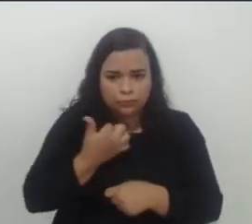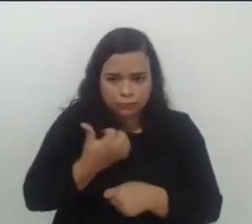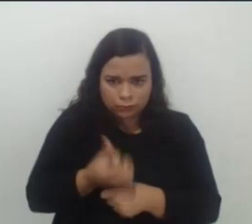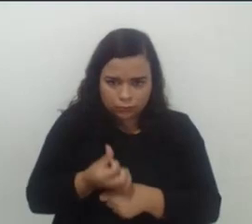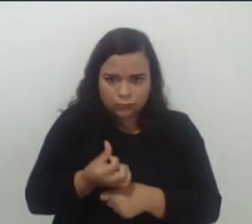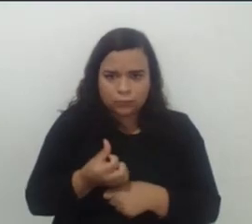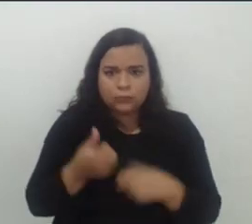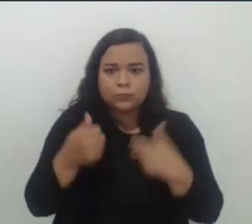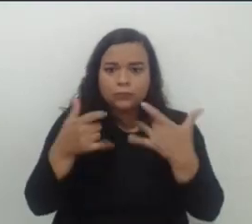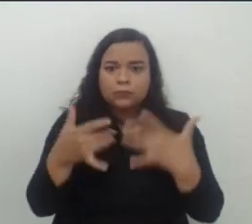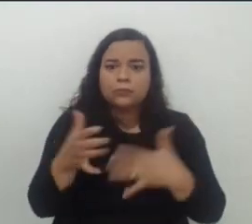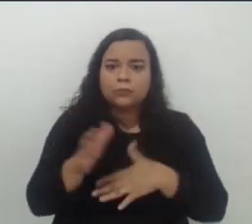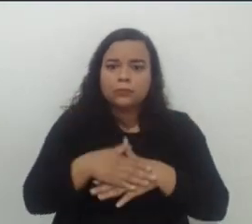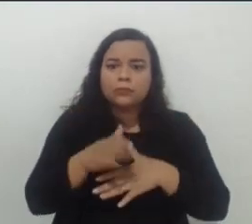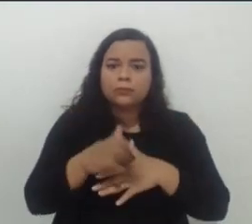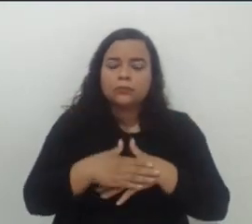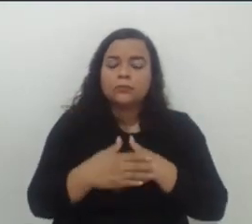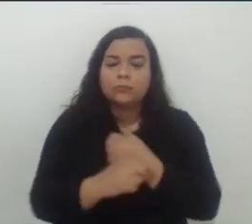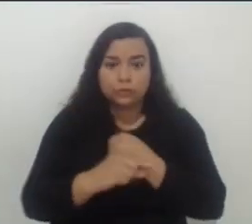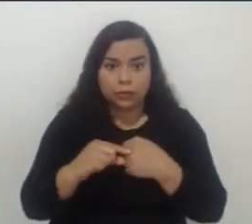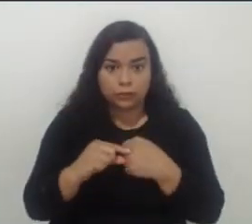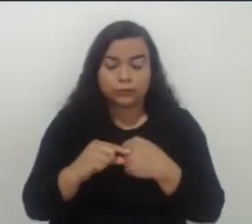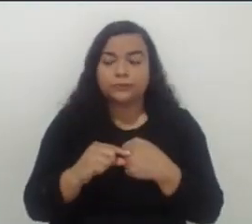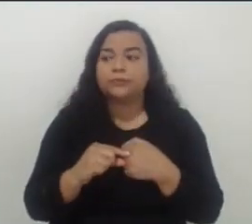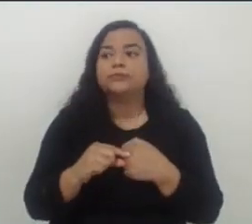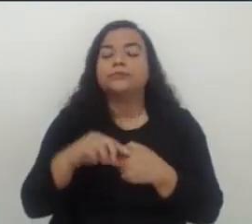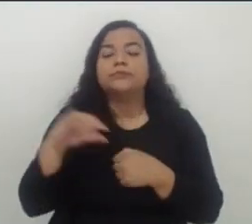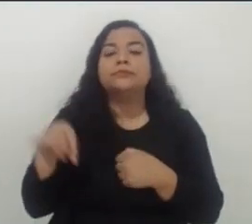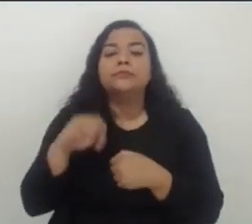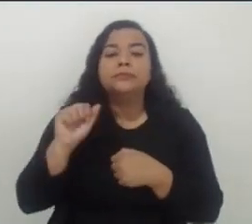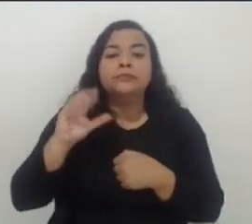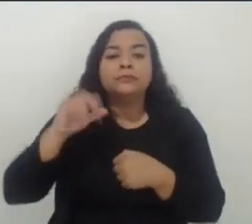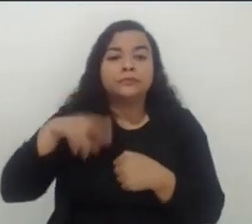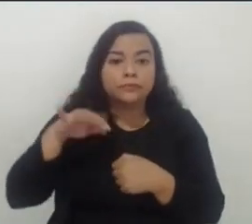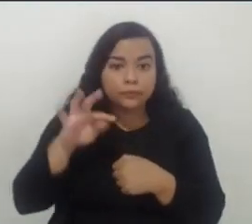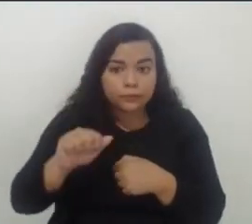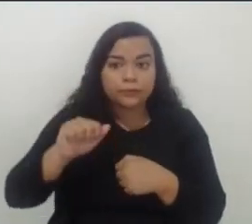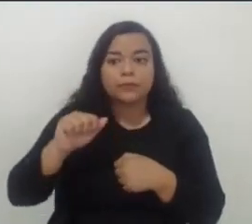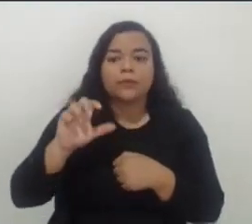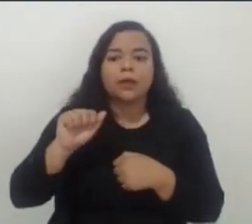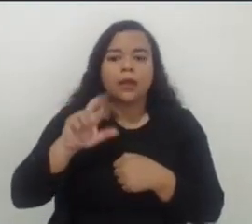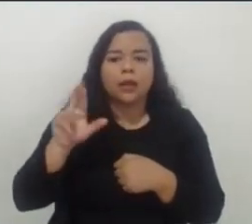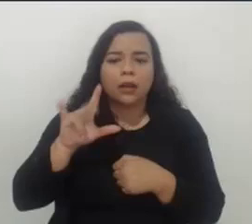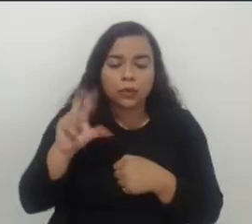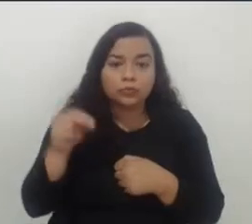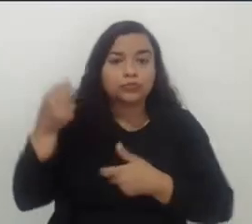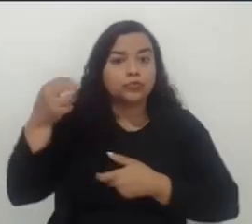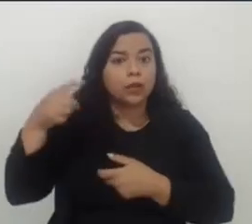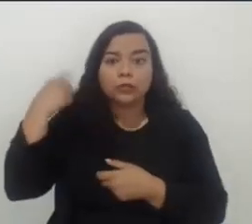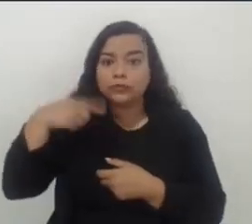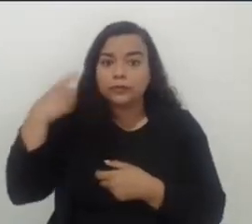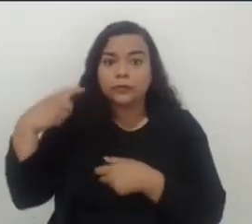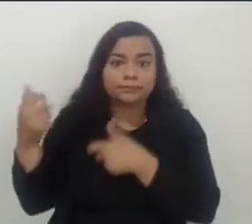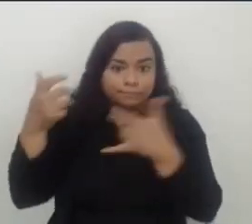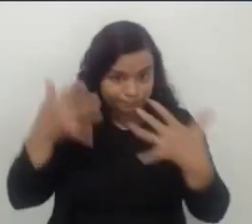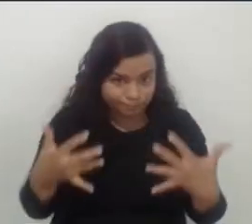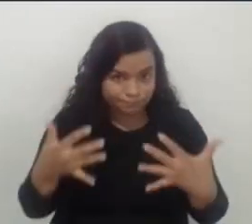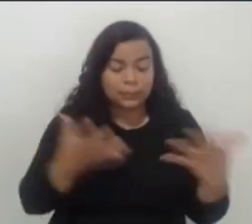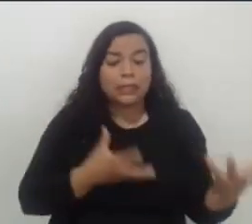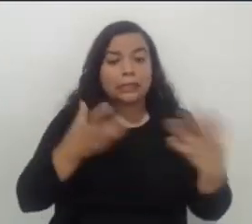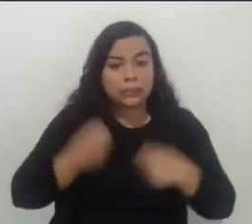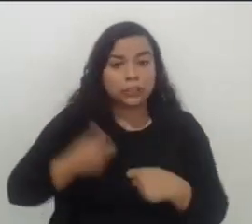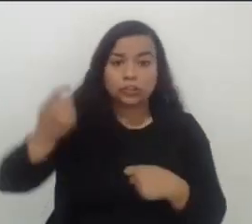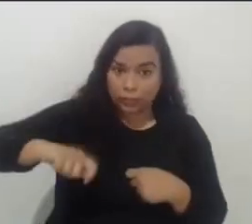Jacinta Pauline de Araújo, através de sua advogada, Renato Barros, recebeu a chave do imóvel, objeto da